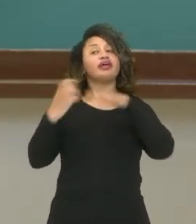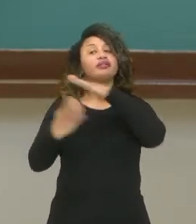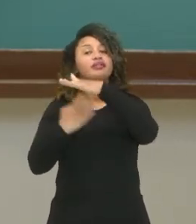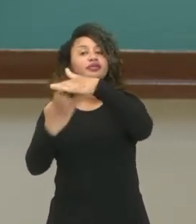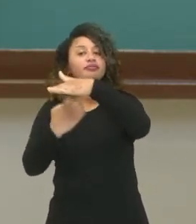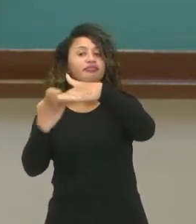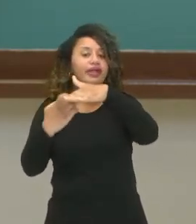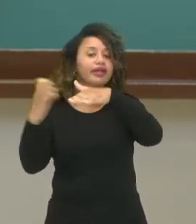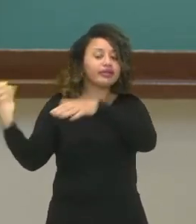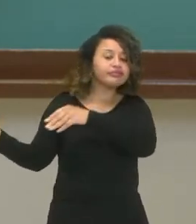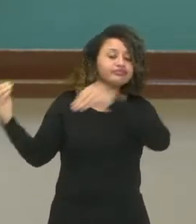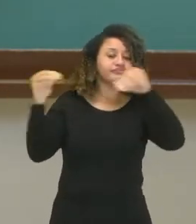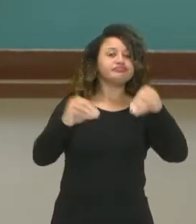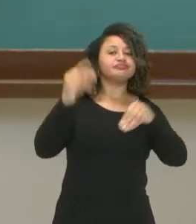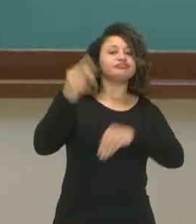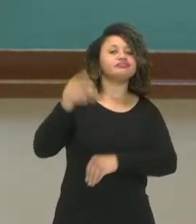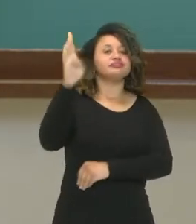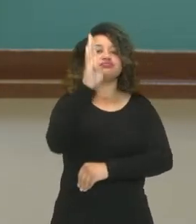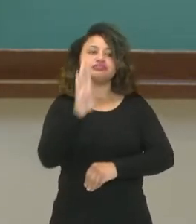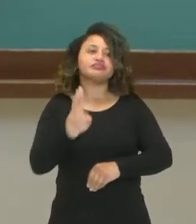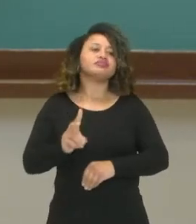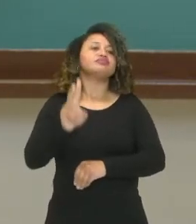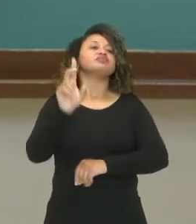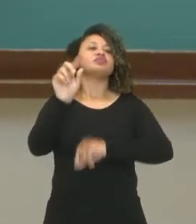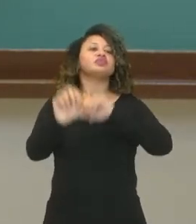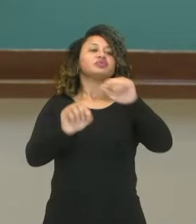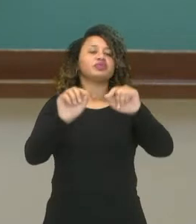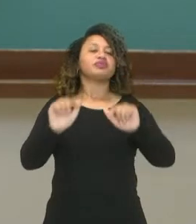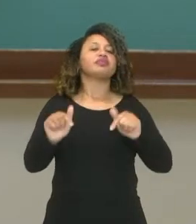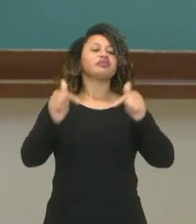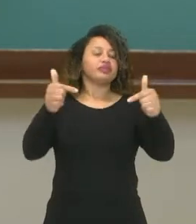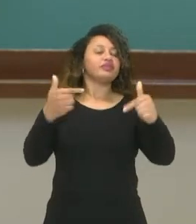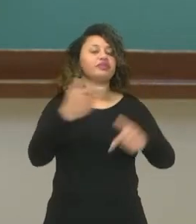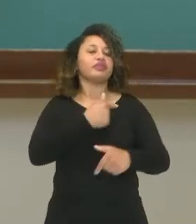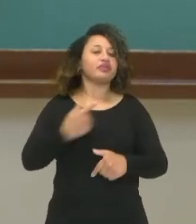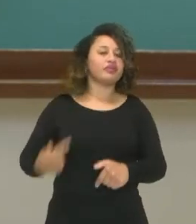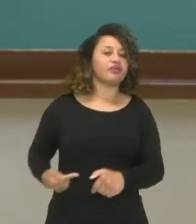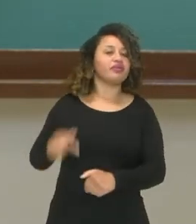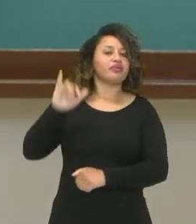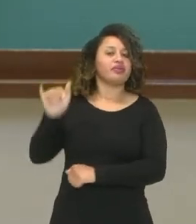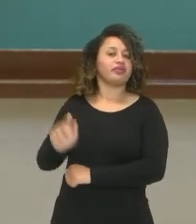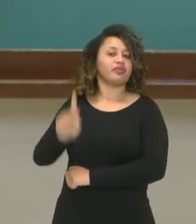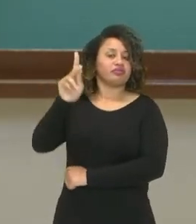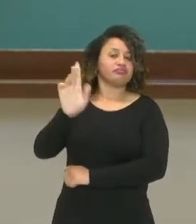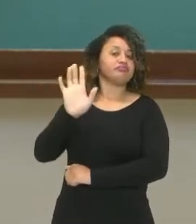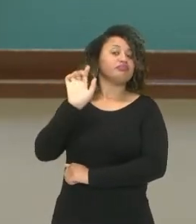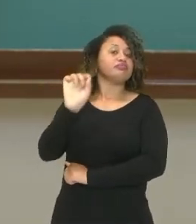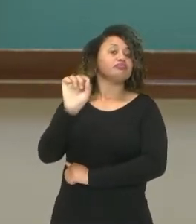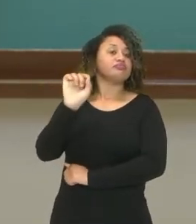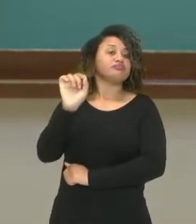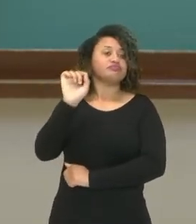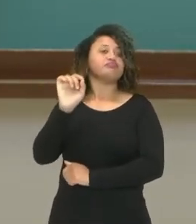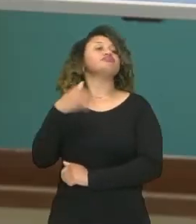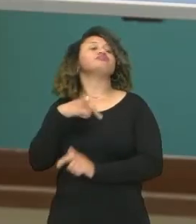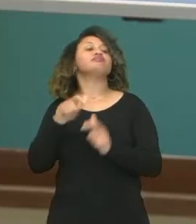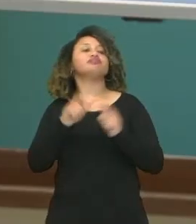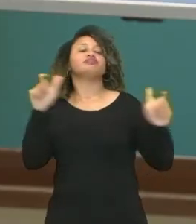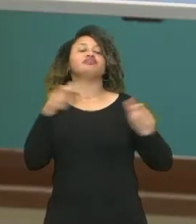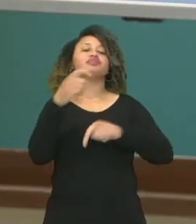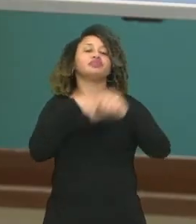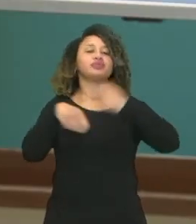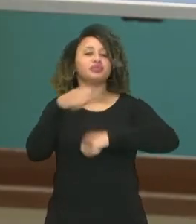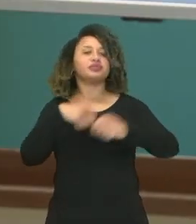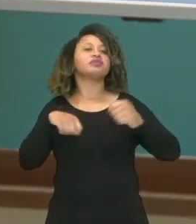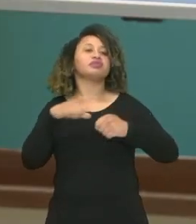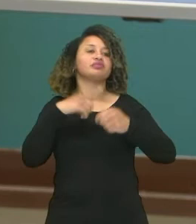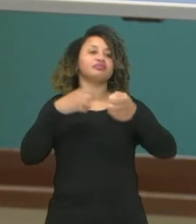industrialização. Continuando a falar então sobre essas ações do governo Juscelino Kubitschek, Esse crescimento econômico que nós